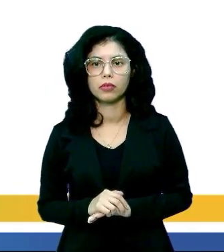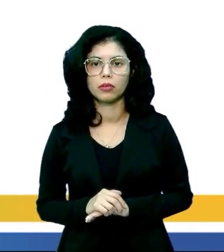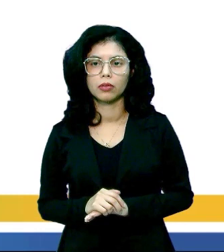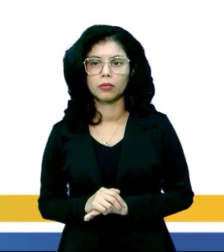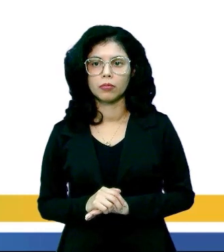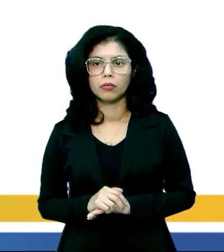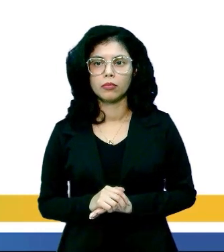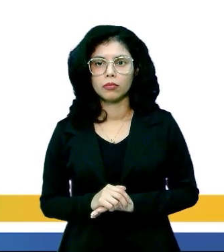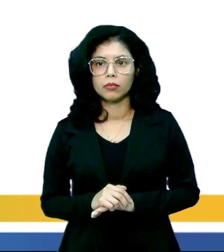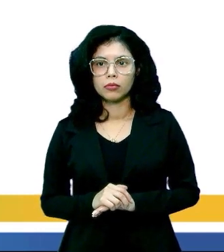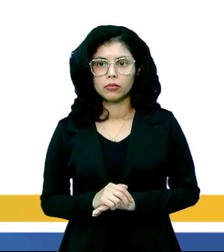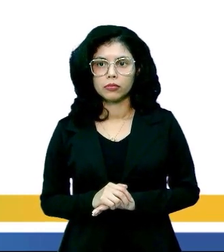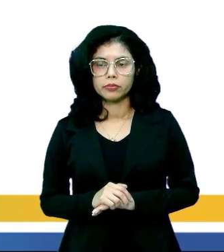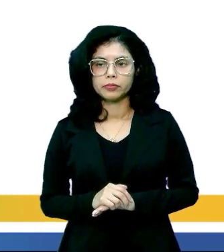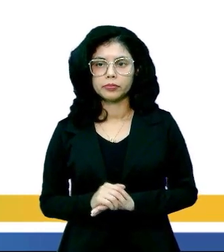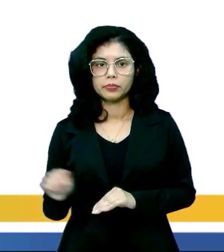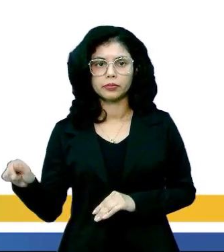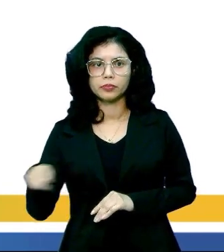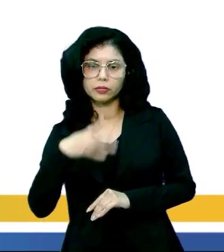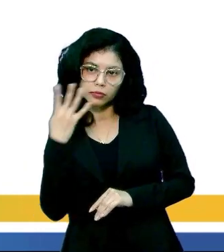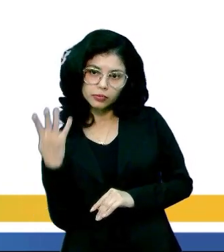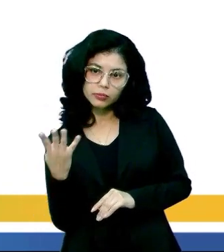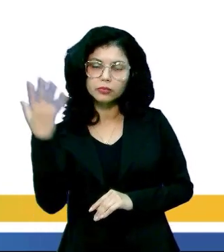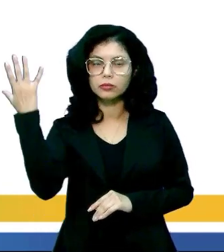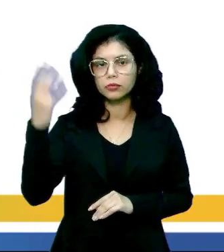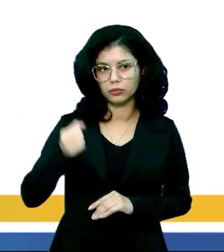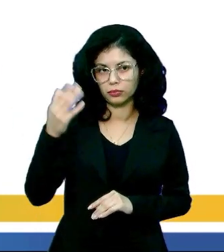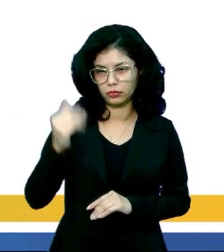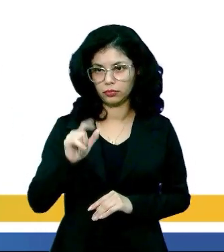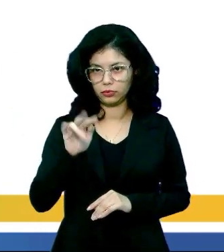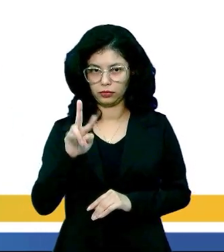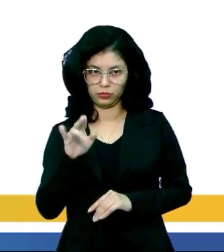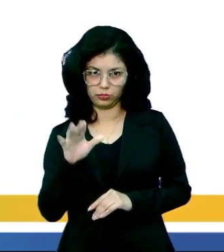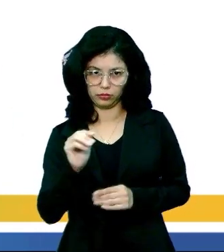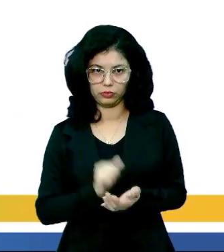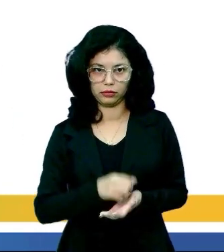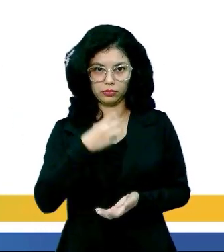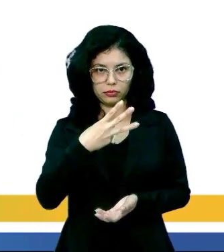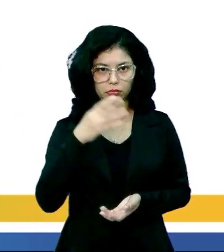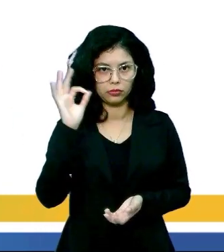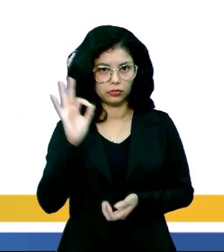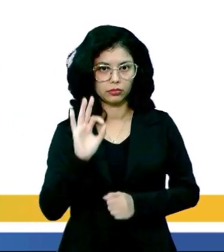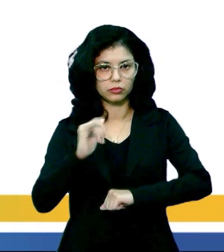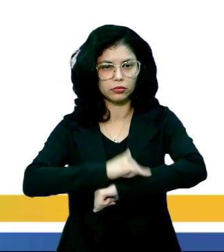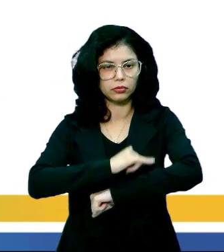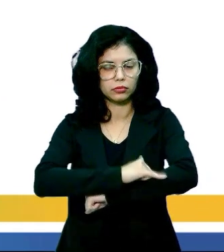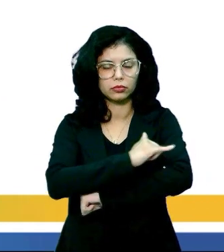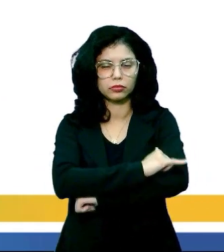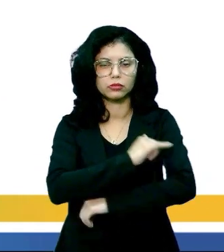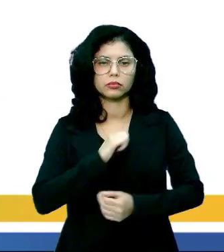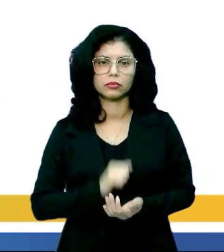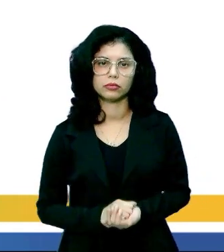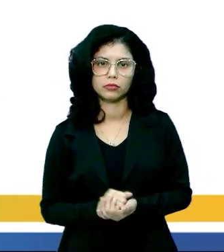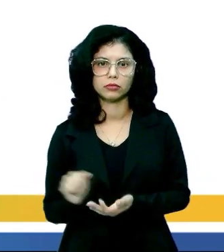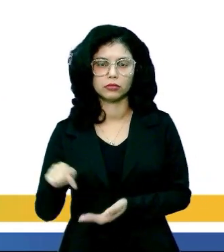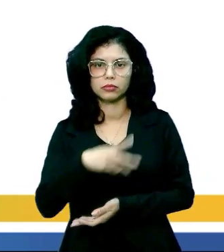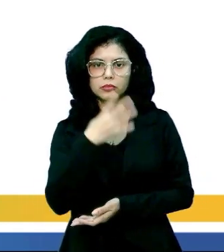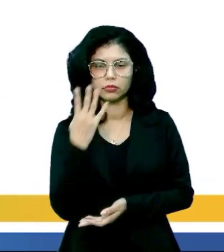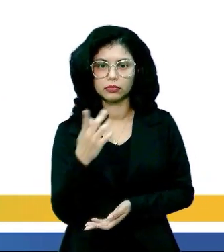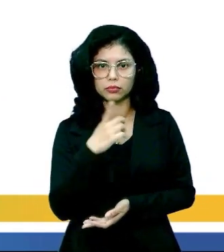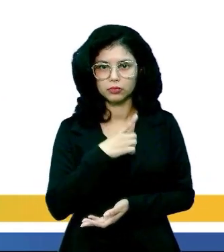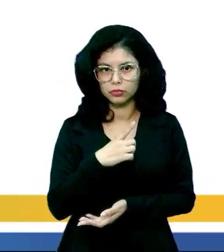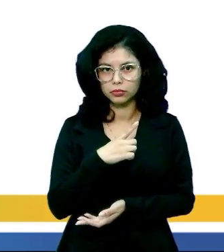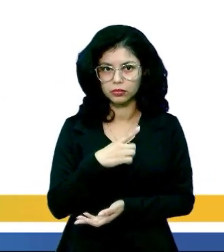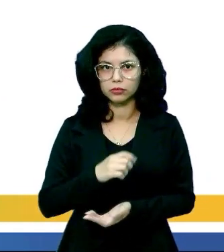2,5% a 6%. Quantos litros de leite com 3% de